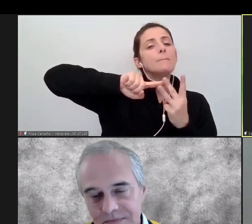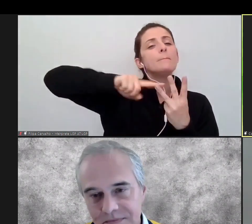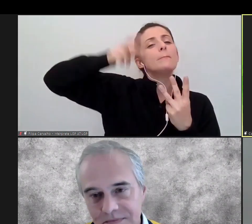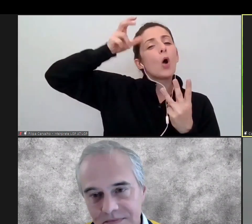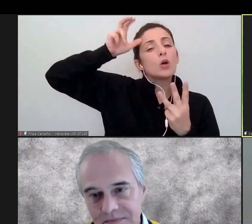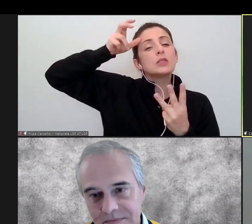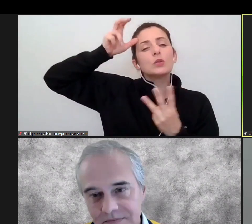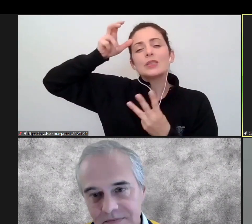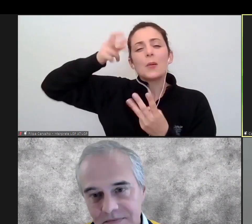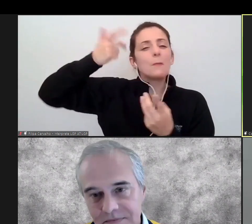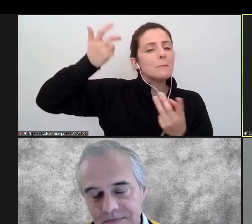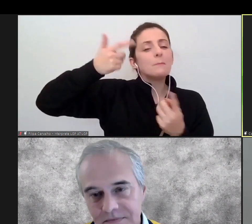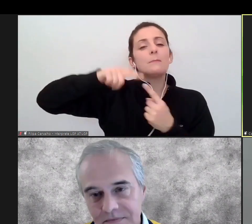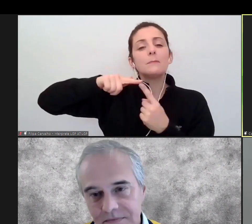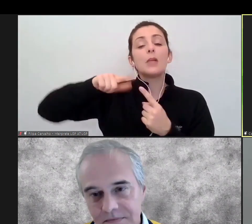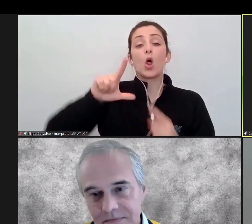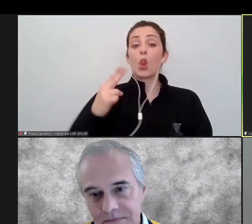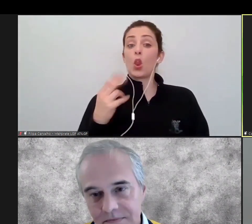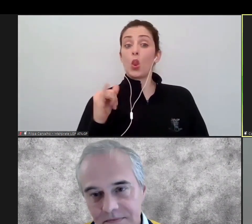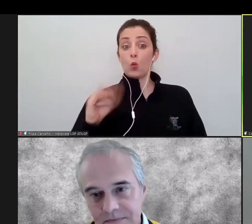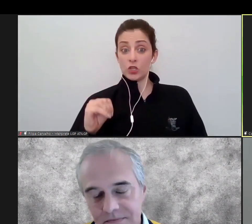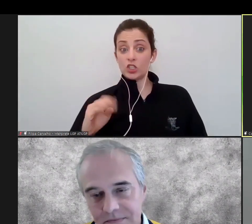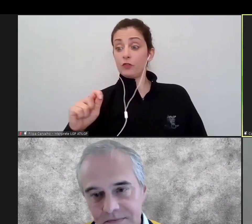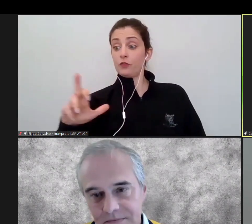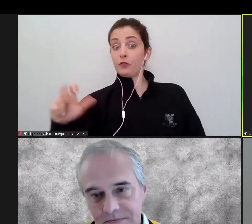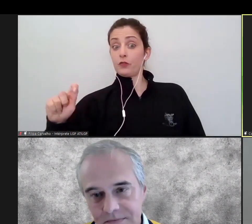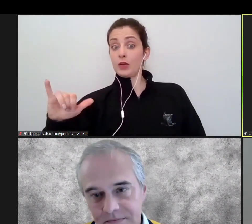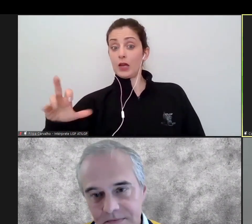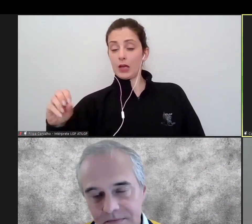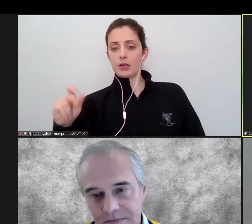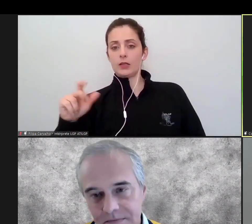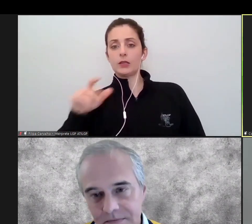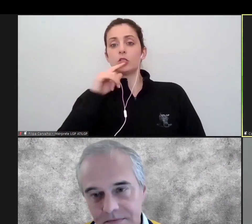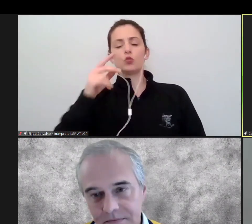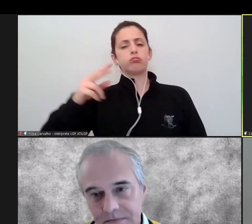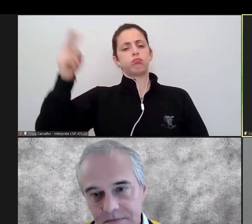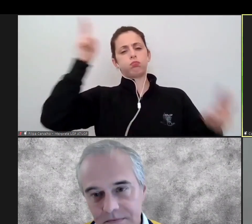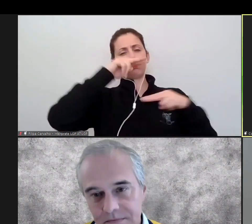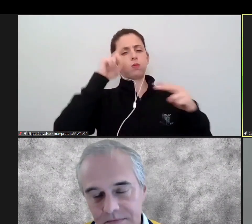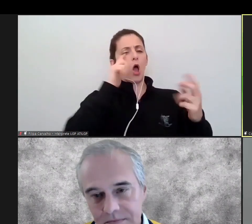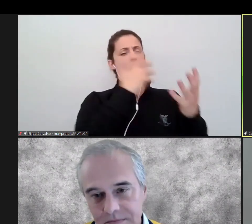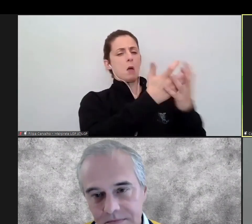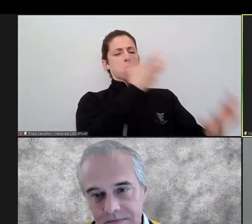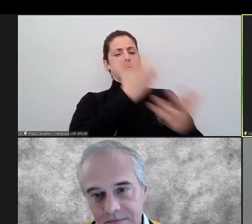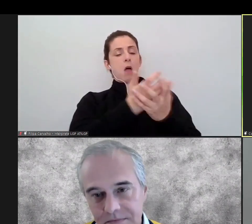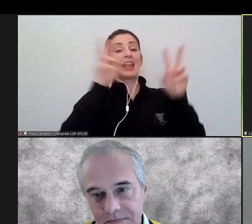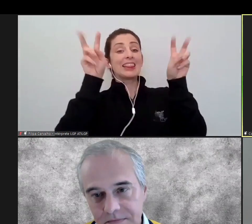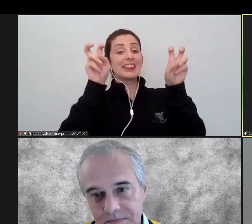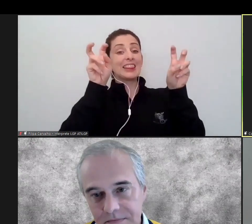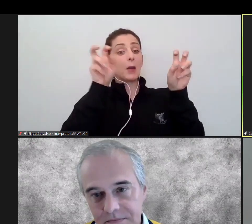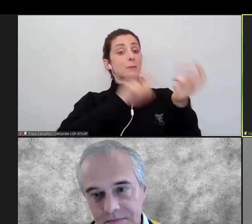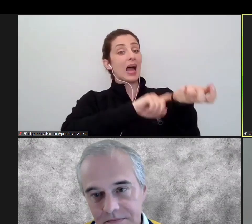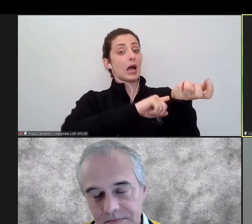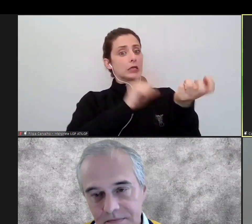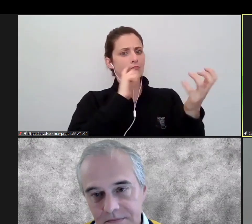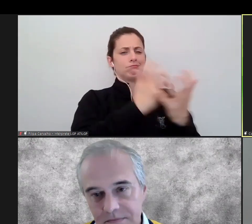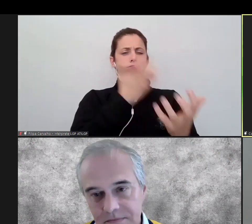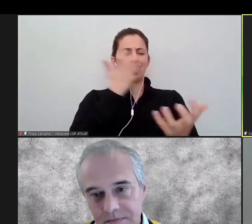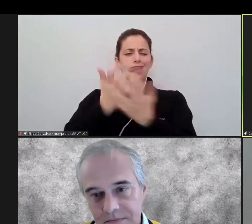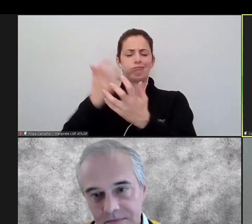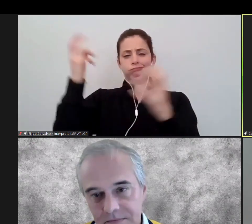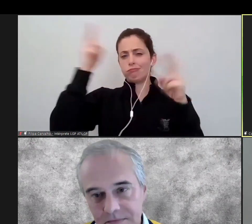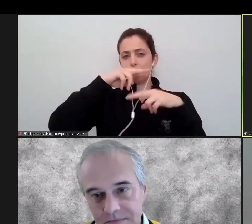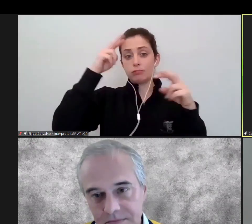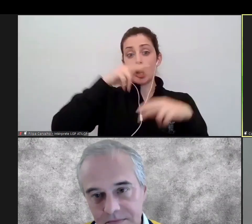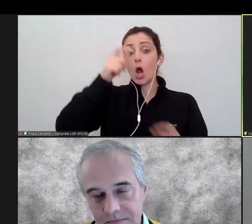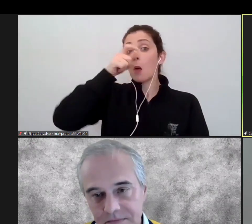Ferreira ele diz, o excesso de enfoque nas questões rássicas numa sociedade portuguesa, onde quase ninguém